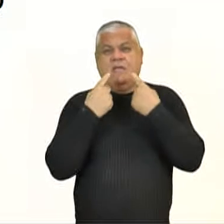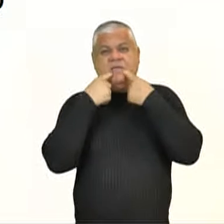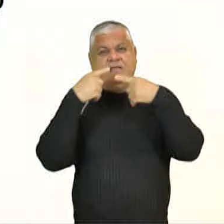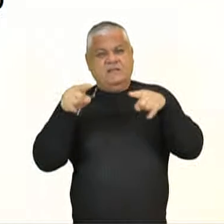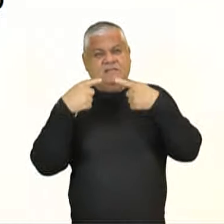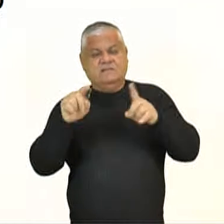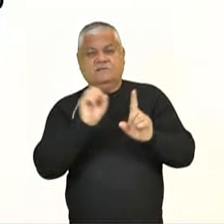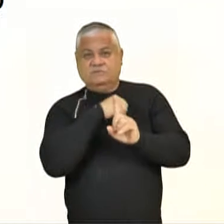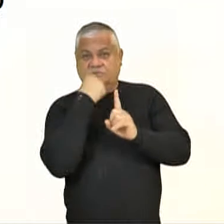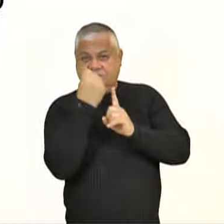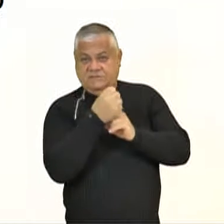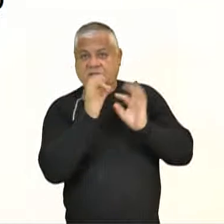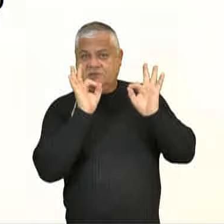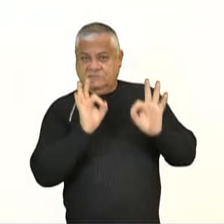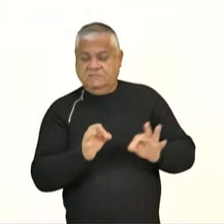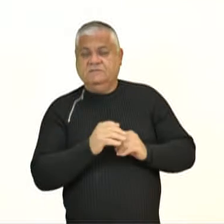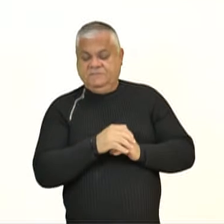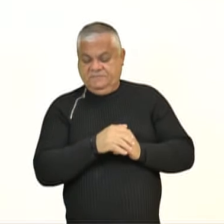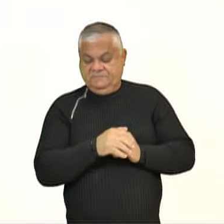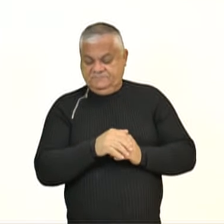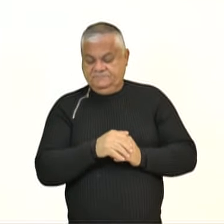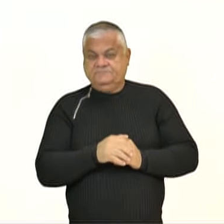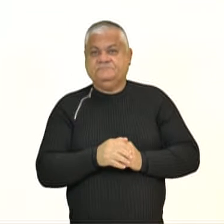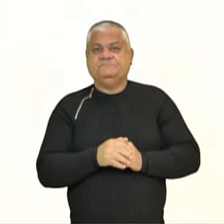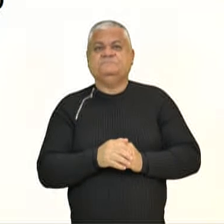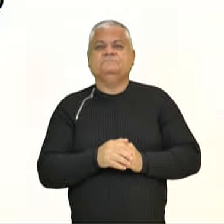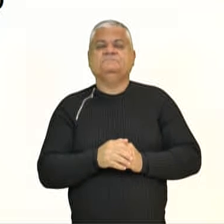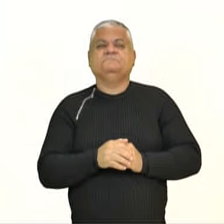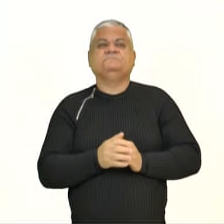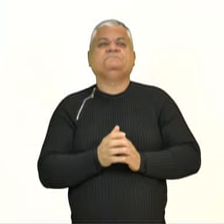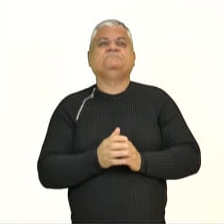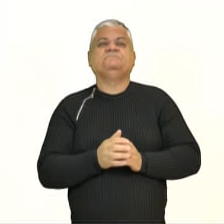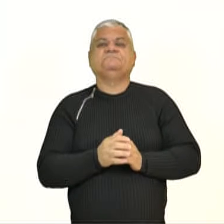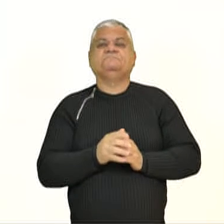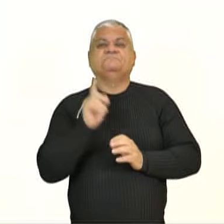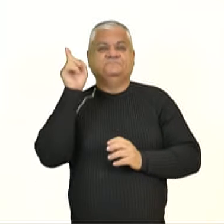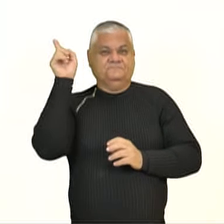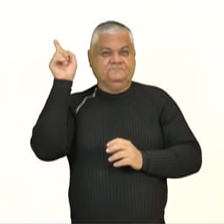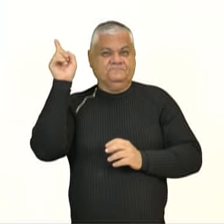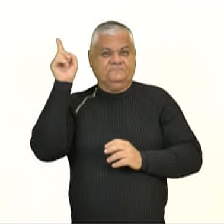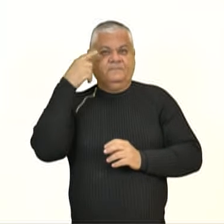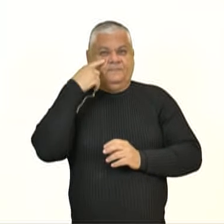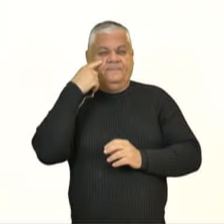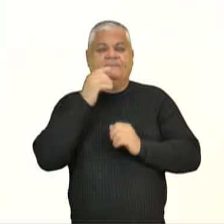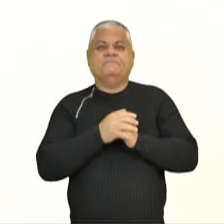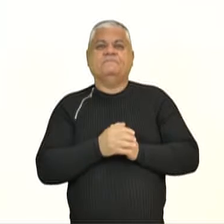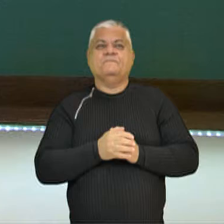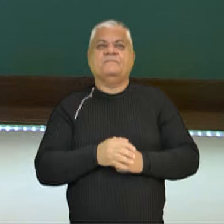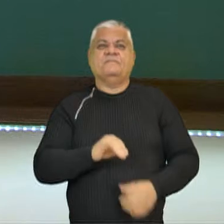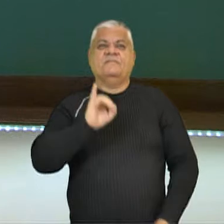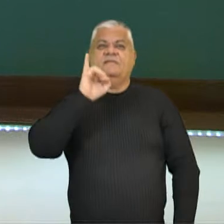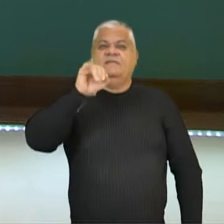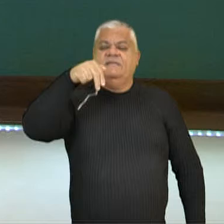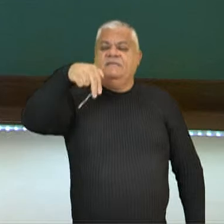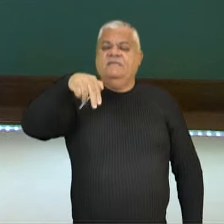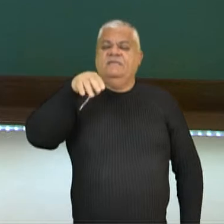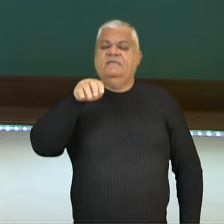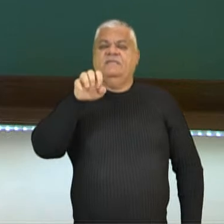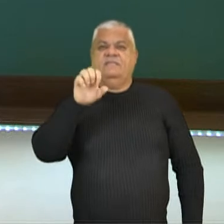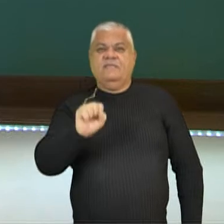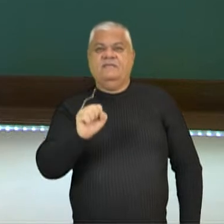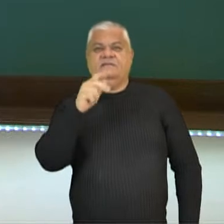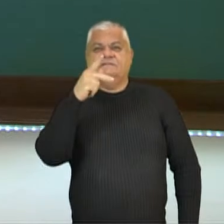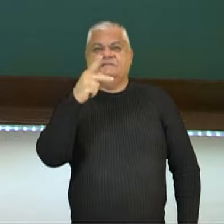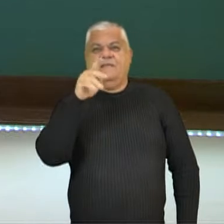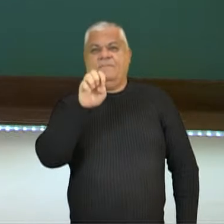à sociedade, geralmente num só ato. Então aqui, a farsa de Inês Pereira, eu vou contextualizar um pouquinho vocês